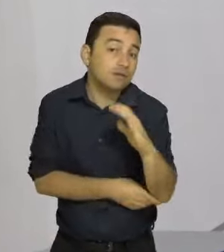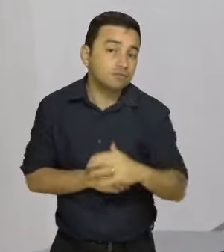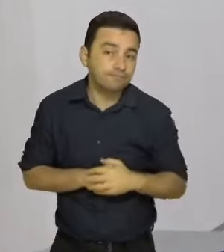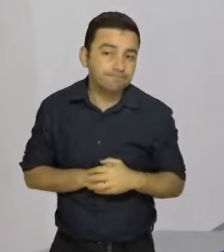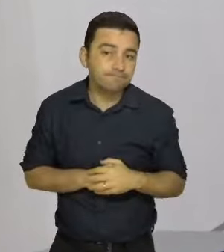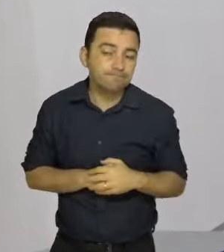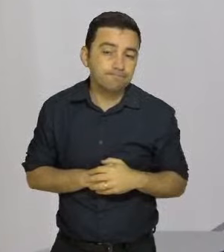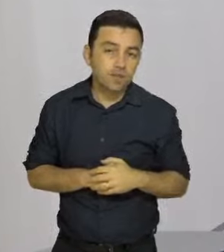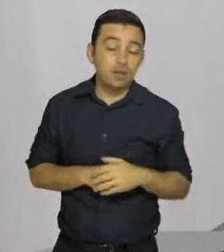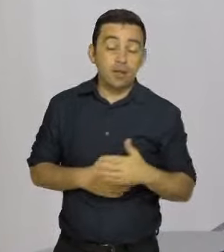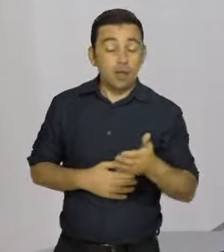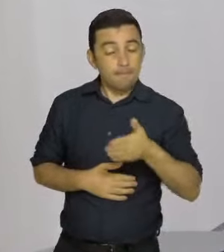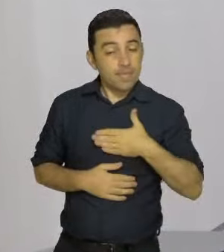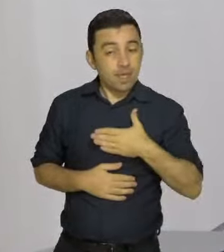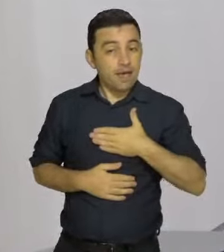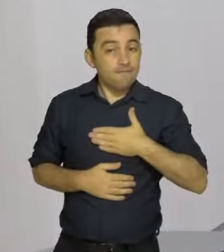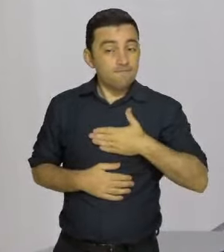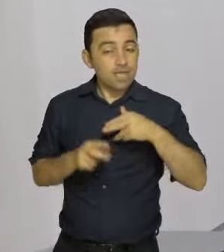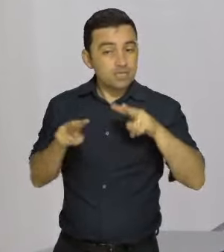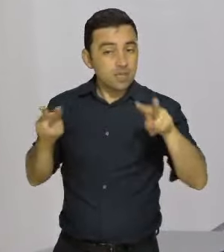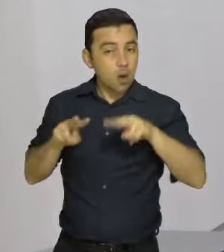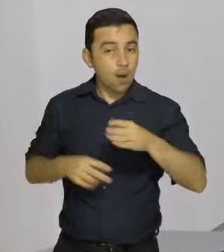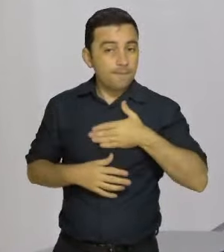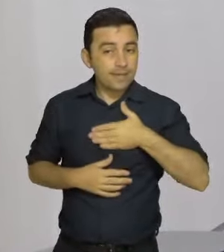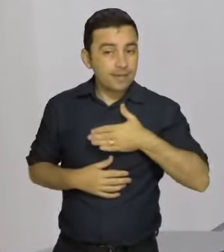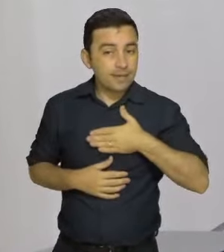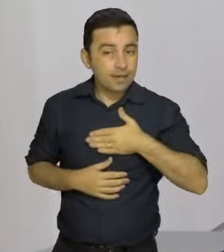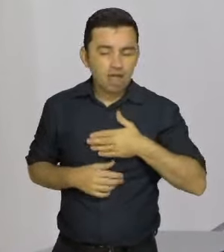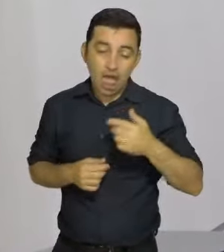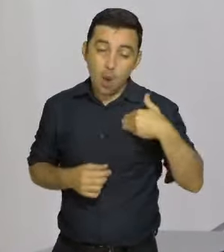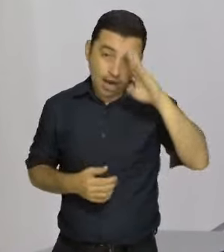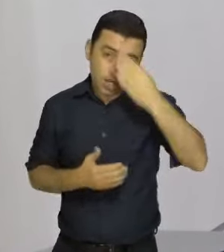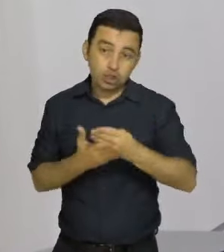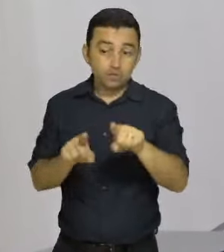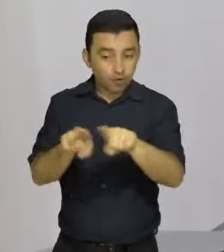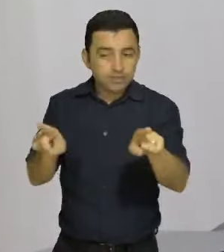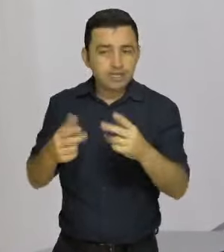Papel que, na minha visão, e acredito que na de vocês também,